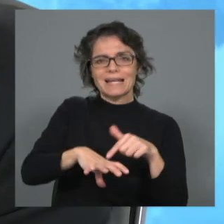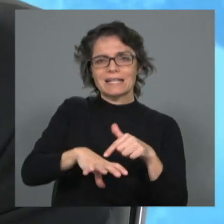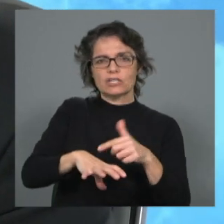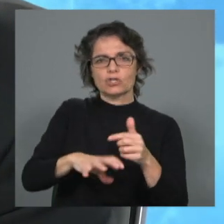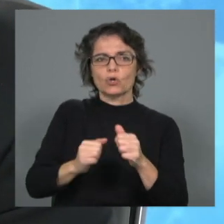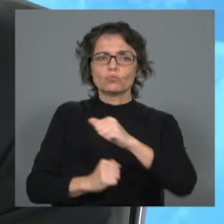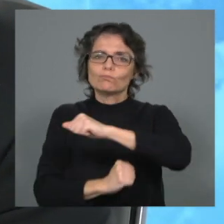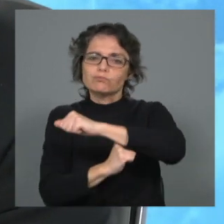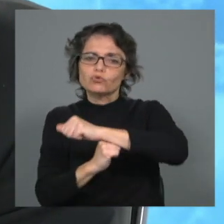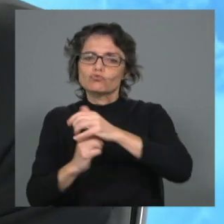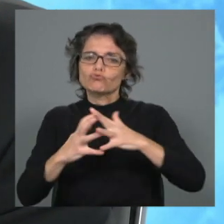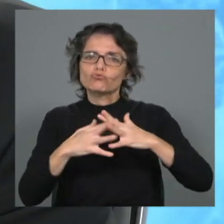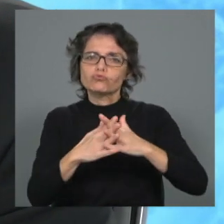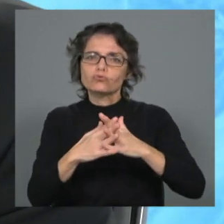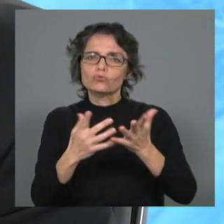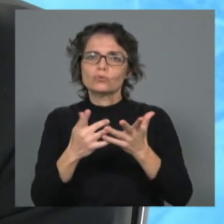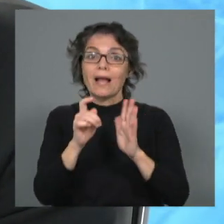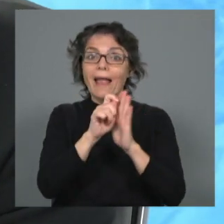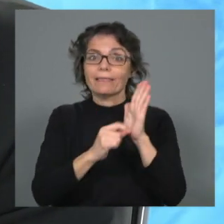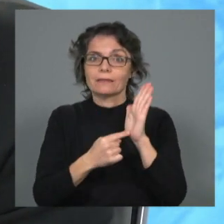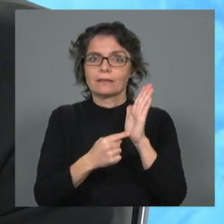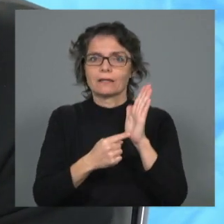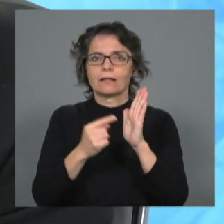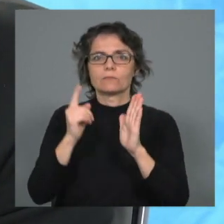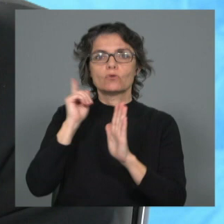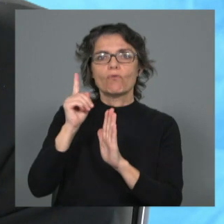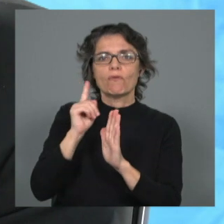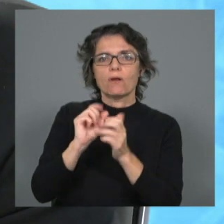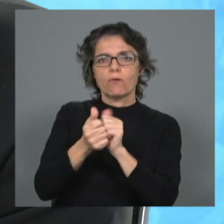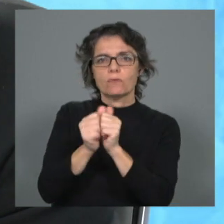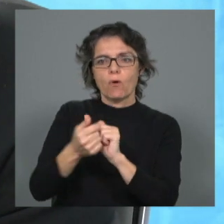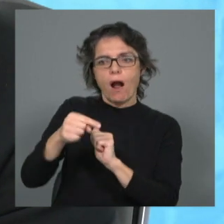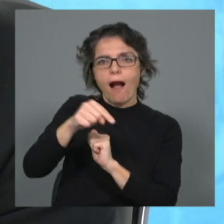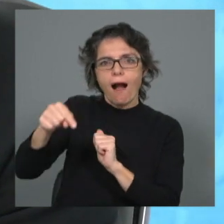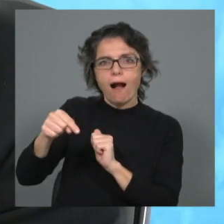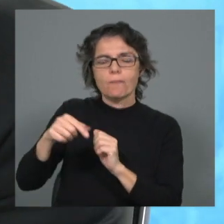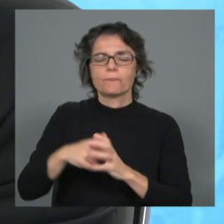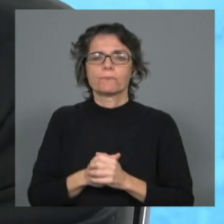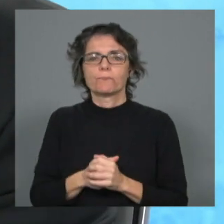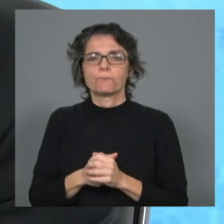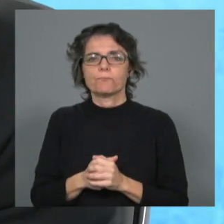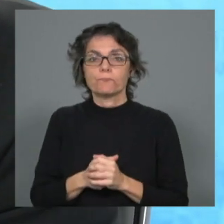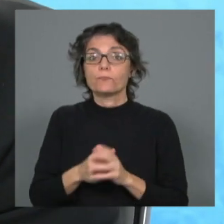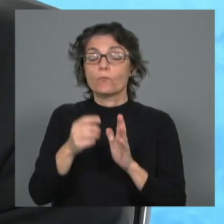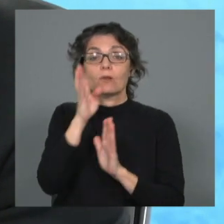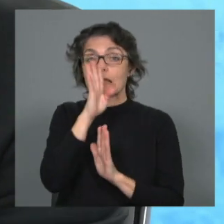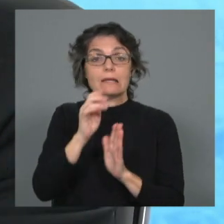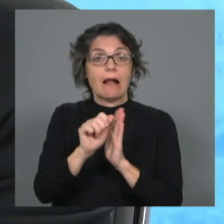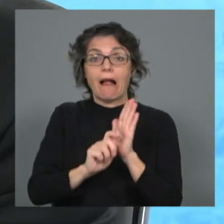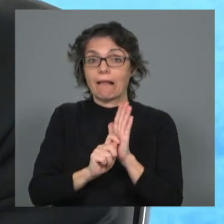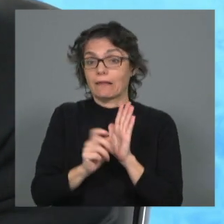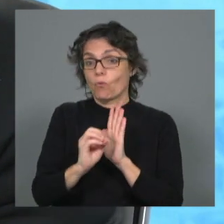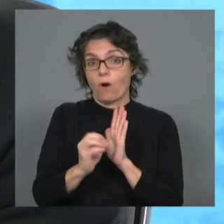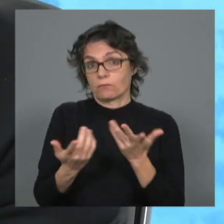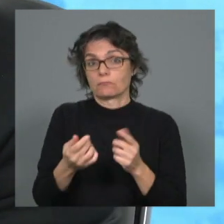do desporto é uma base valorativa, não é? Dos valores que o desporto exercita. E portanto sem esses valores, como é o